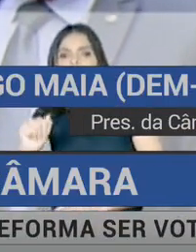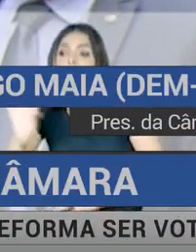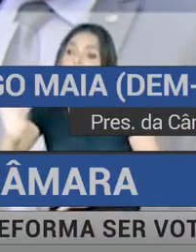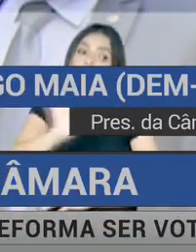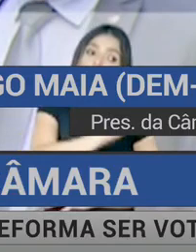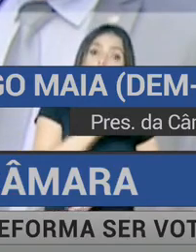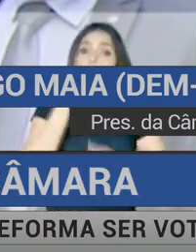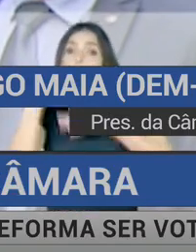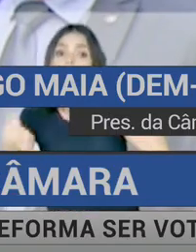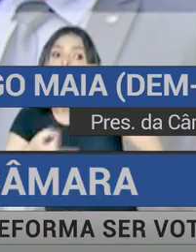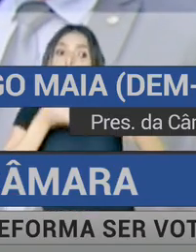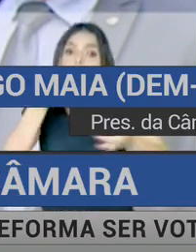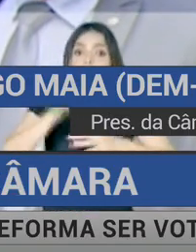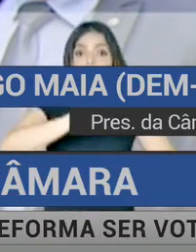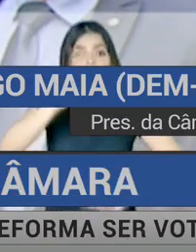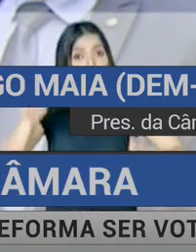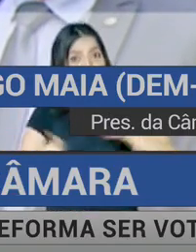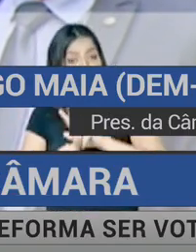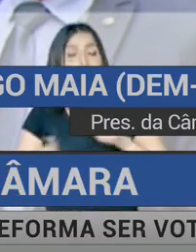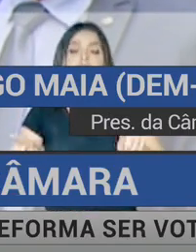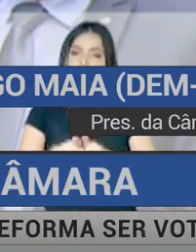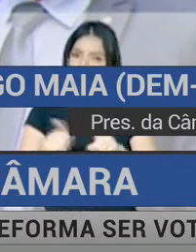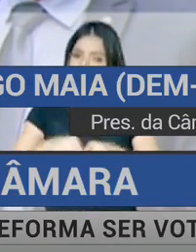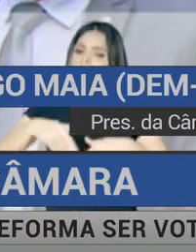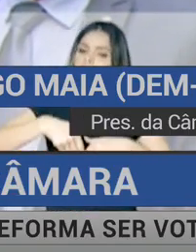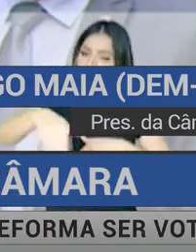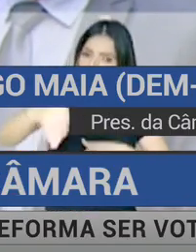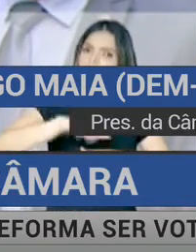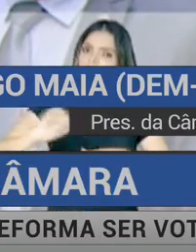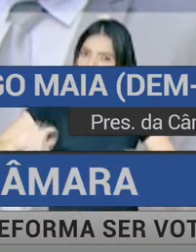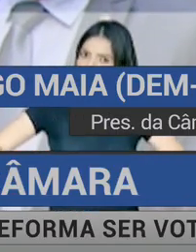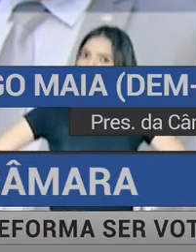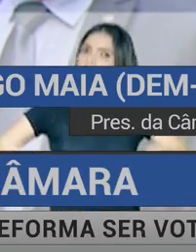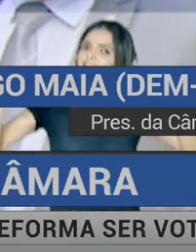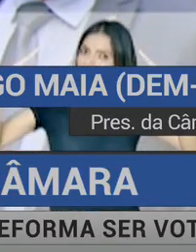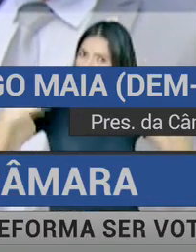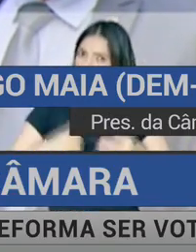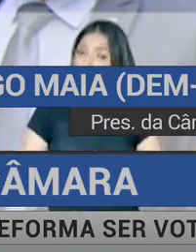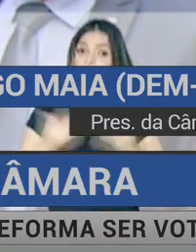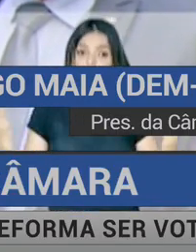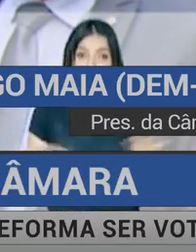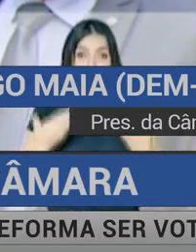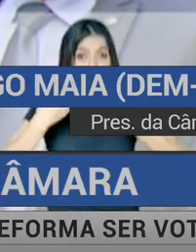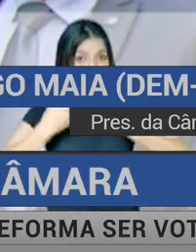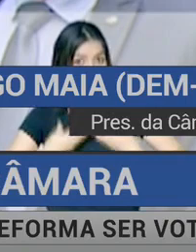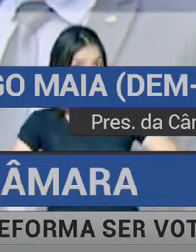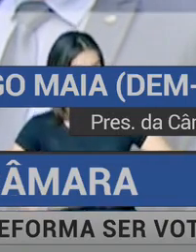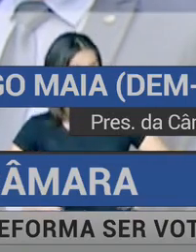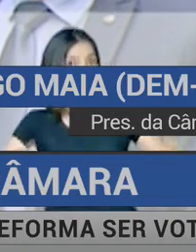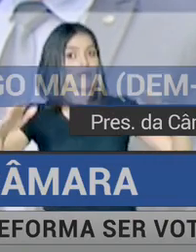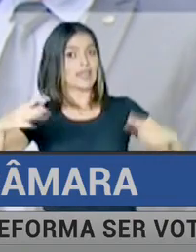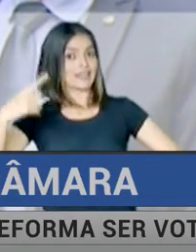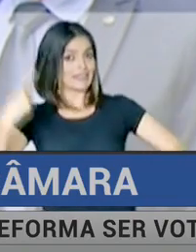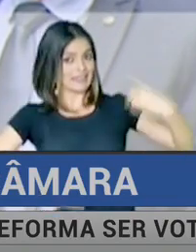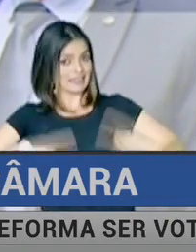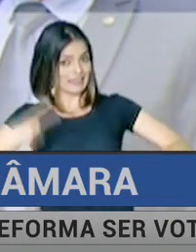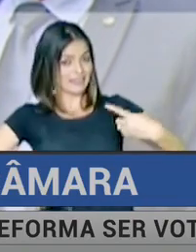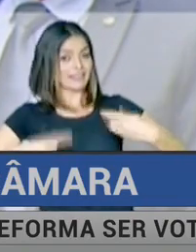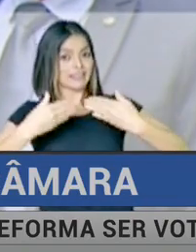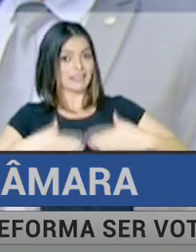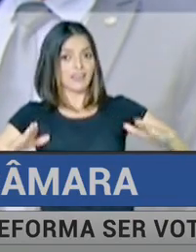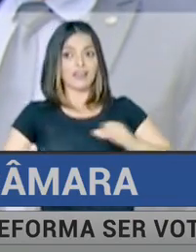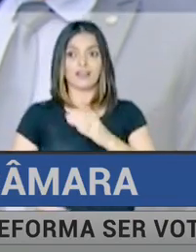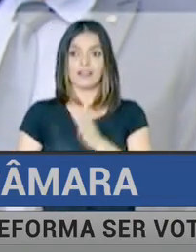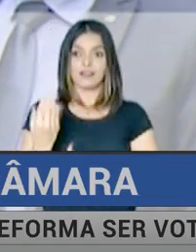forma. Nós vamos enfrentar também esse desafio, como já começamos a enfrentar hoje, na criação da